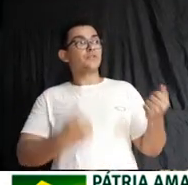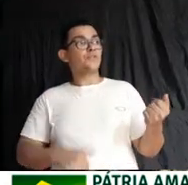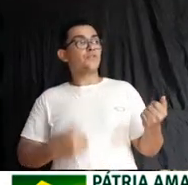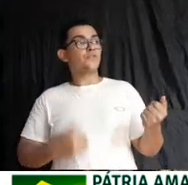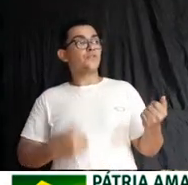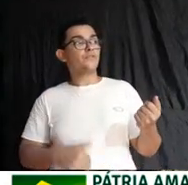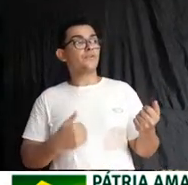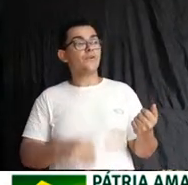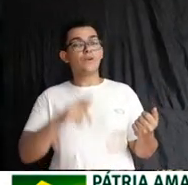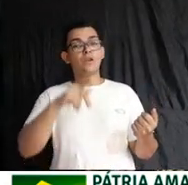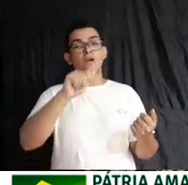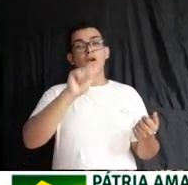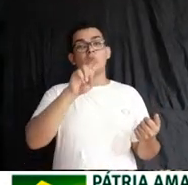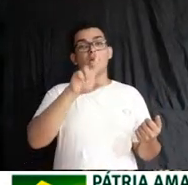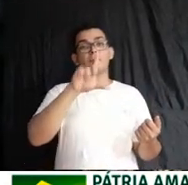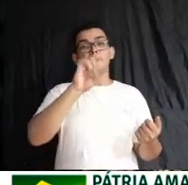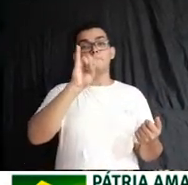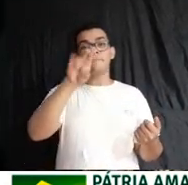o Wagner.